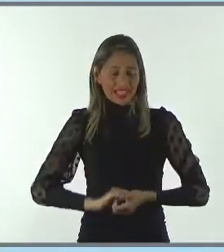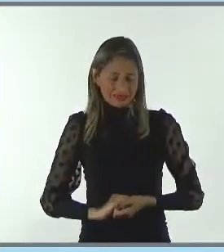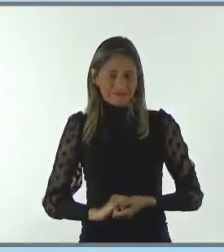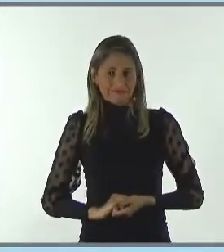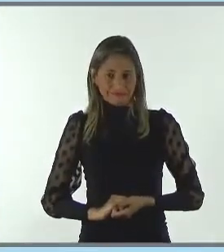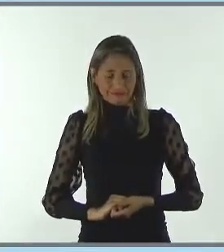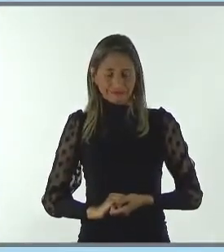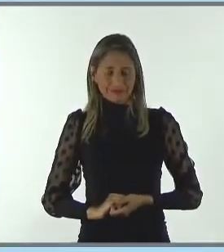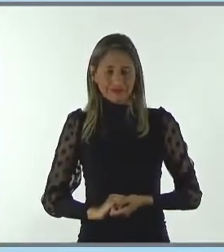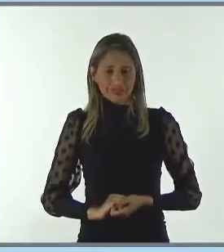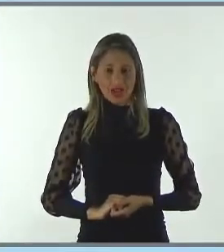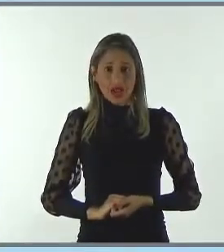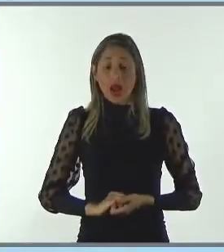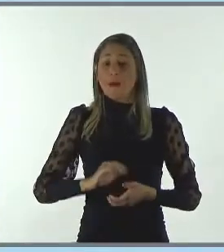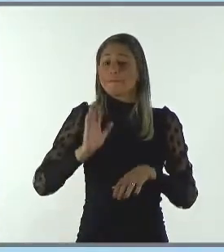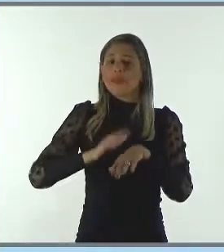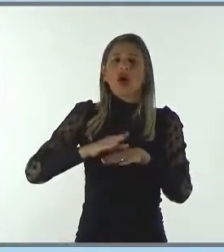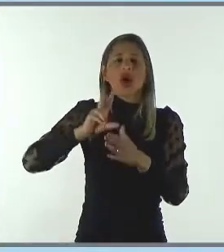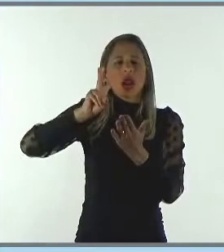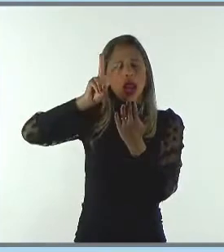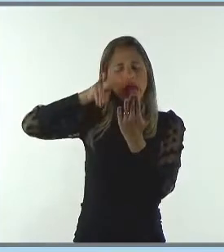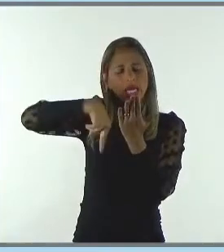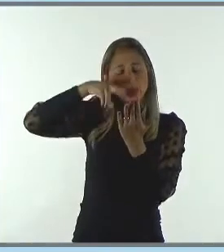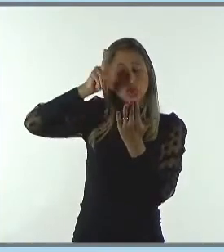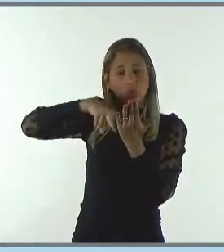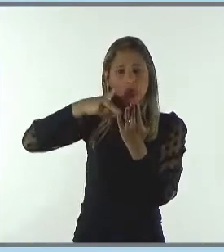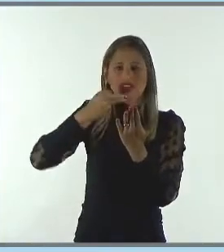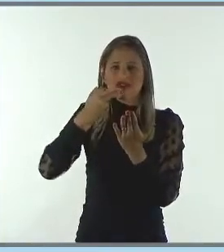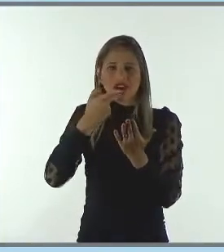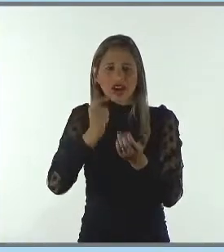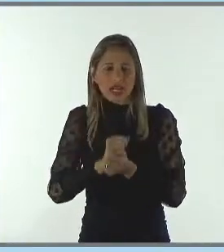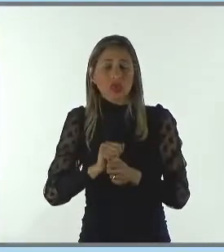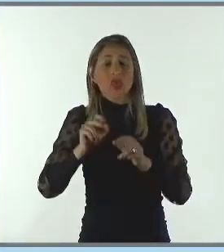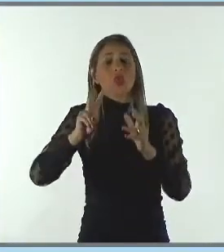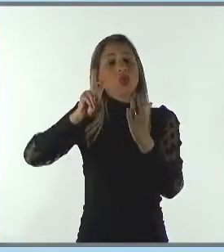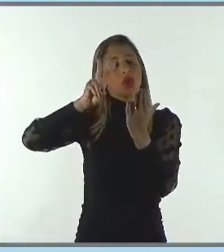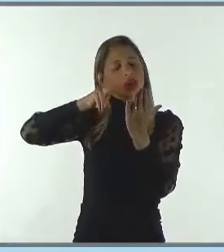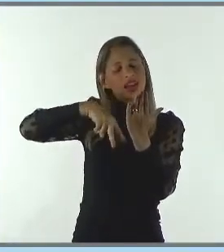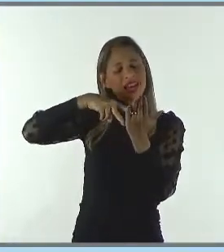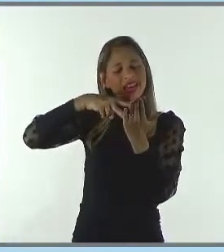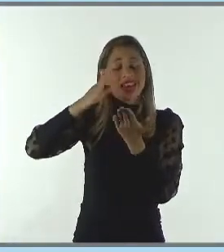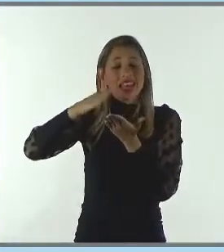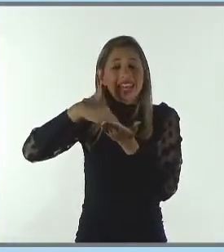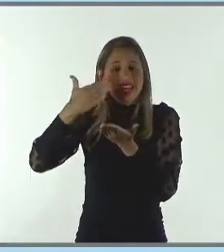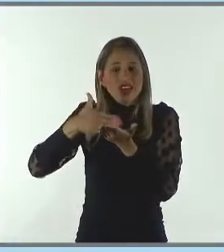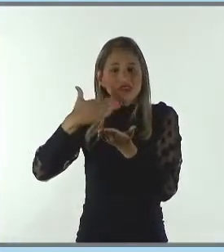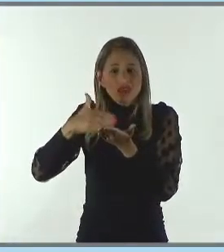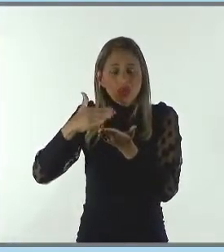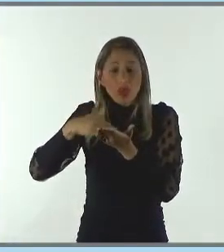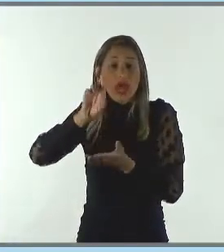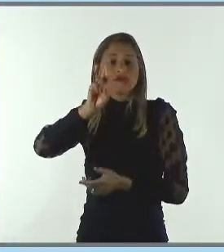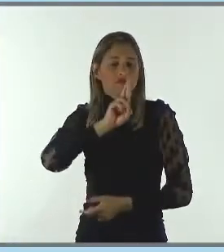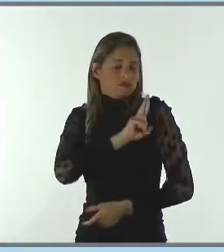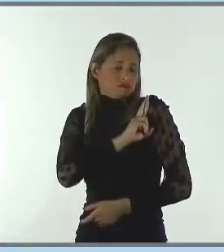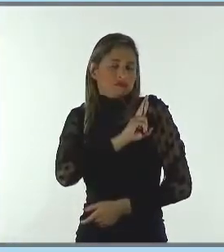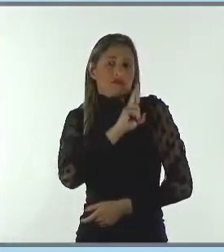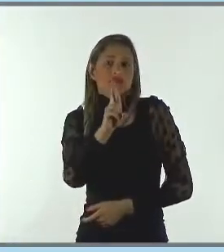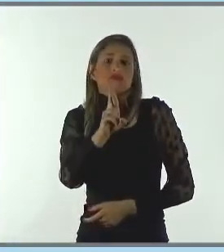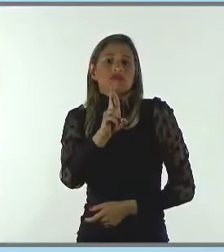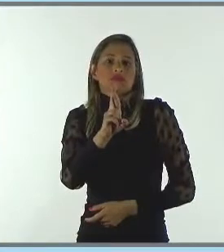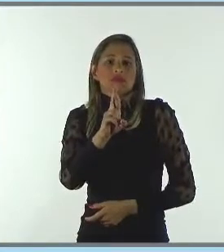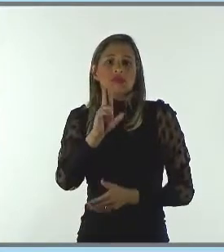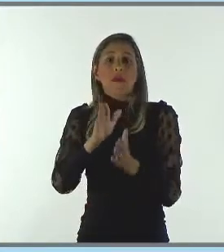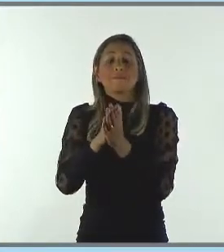vendagem, leitura e comentário, um livro de formação religiosa, né? A